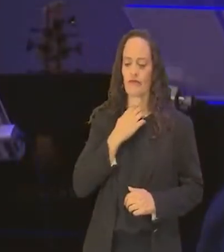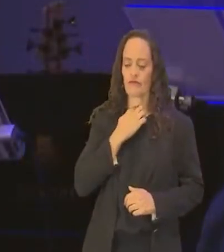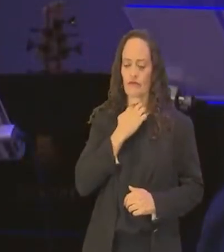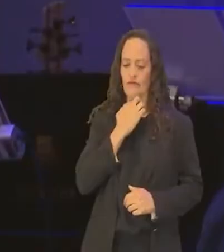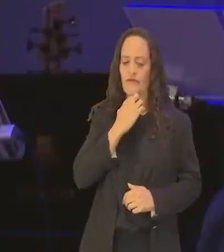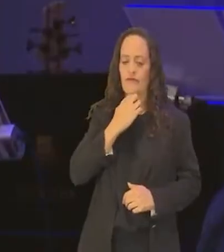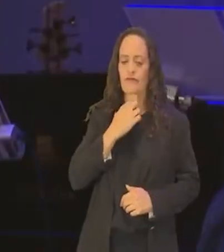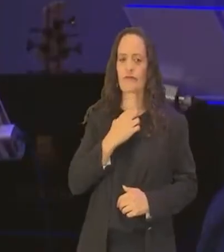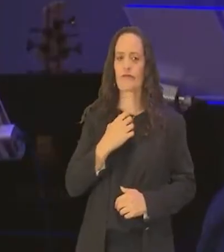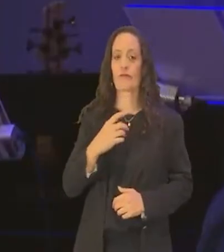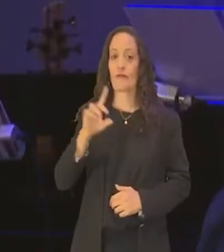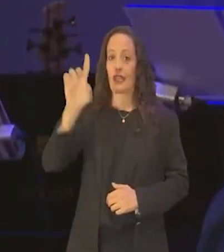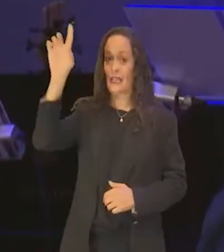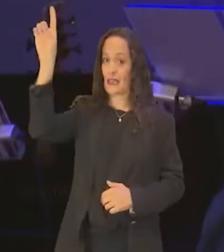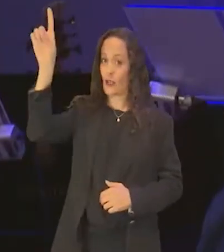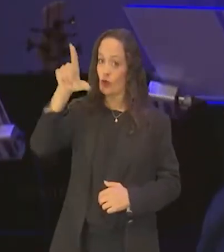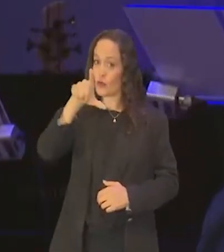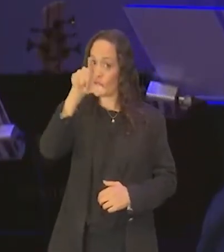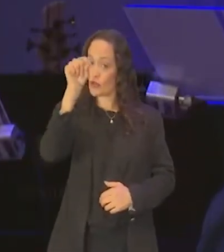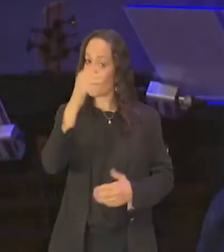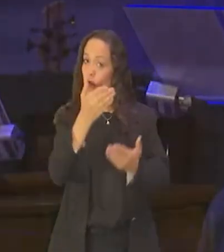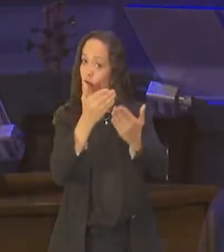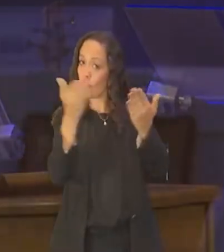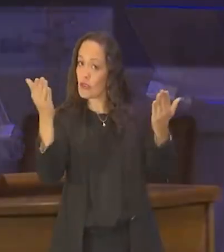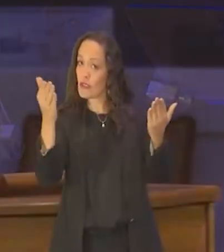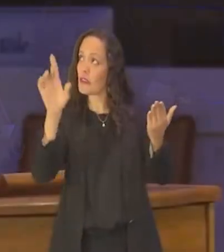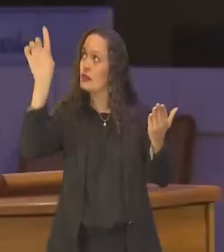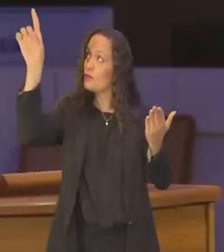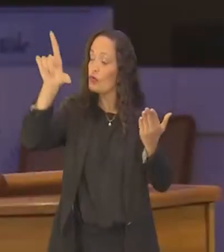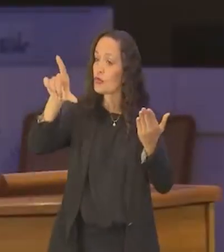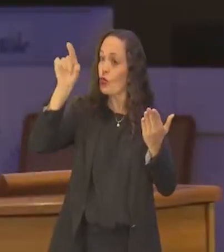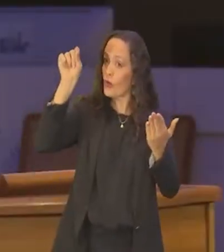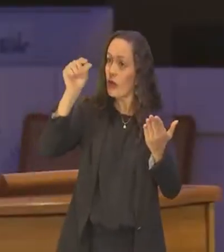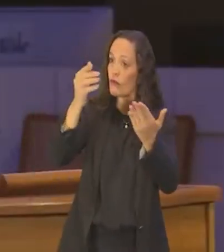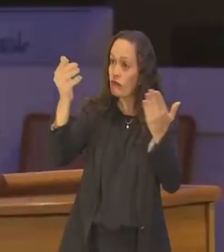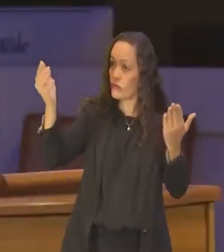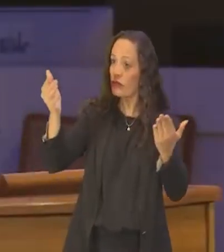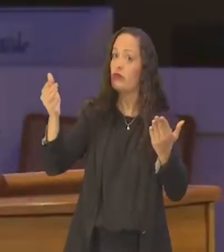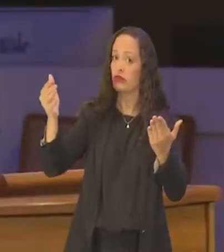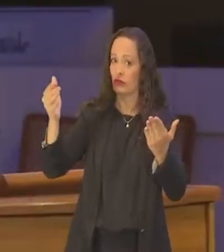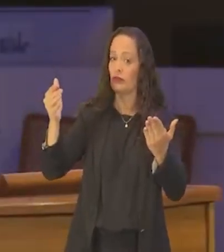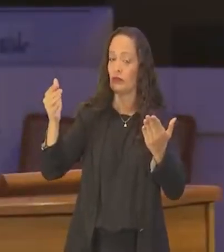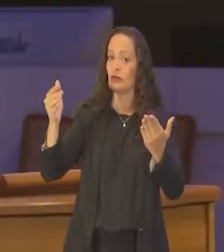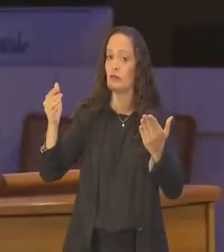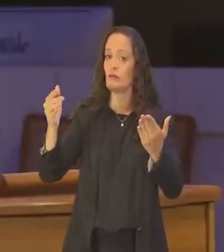Você foi escolhida pelo Senhor, escolhido por Deus.